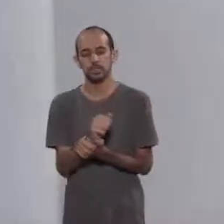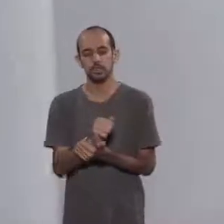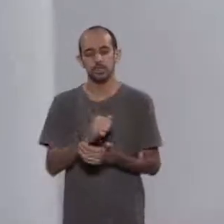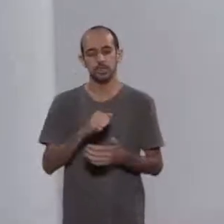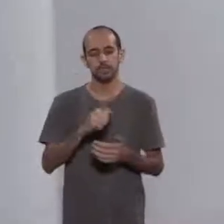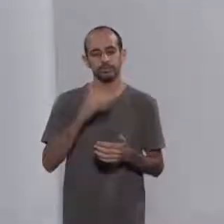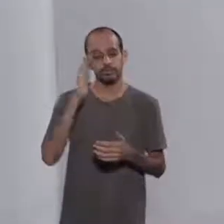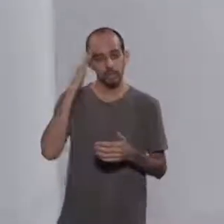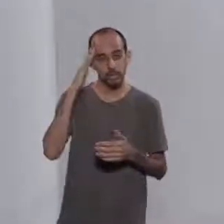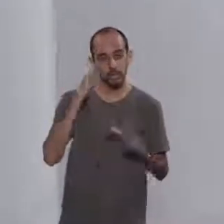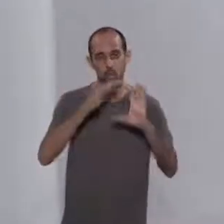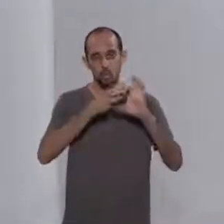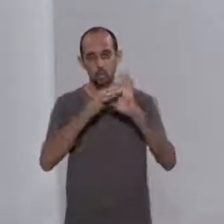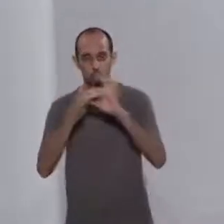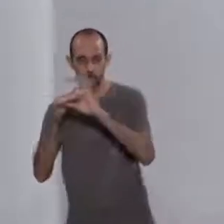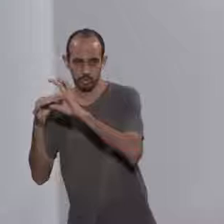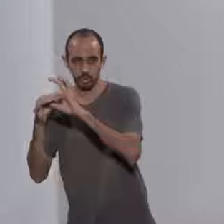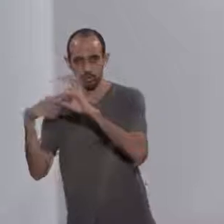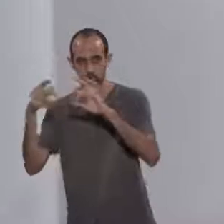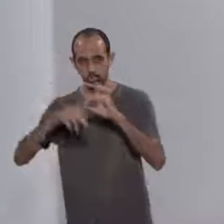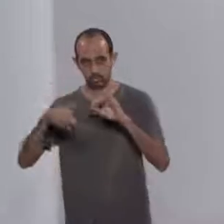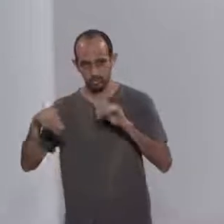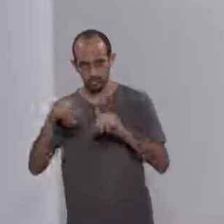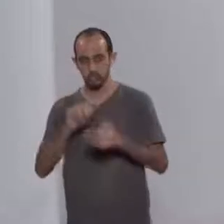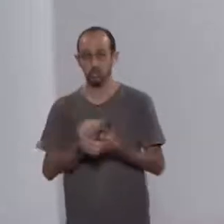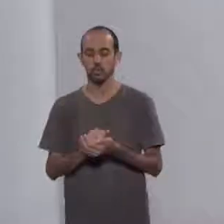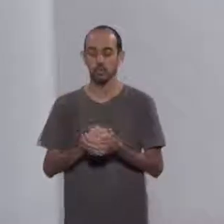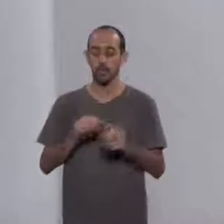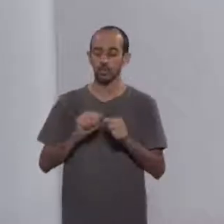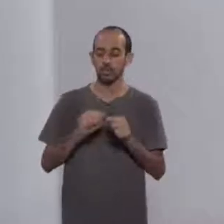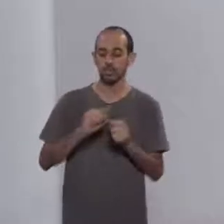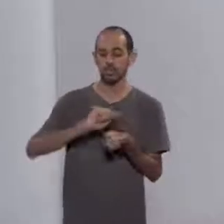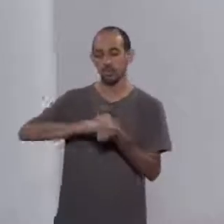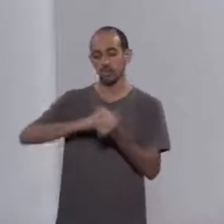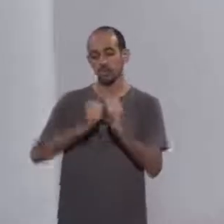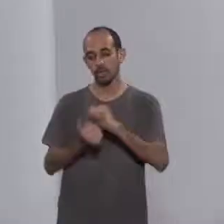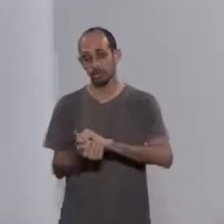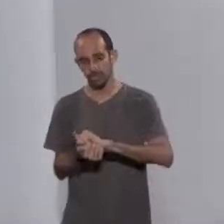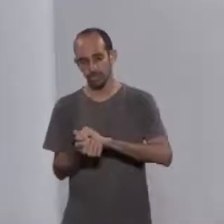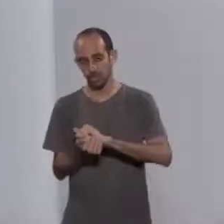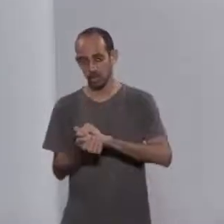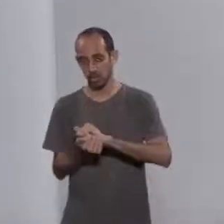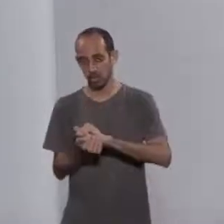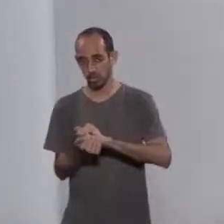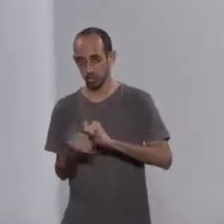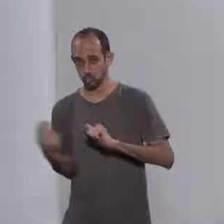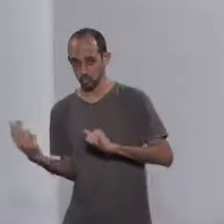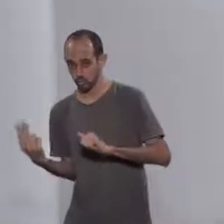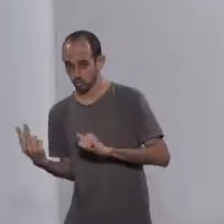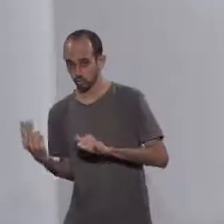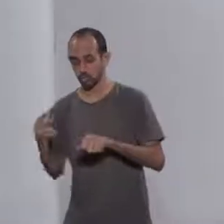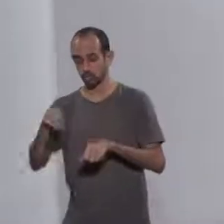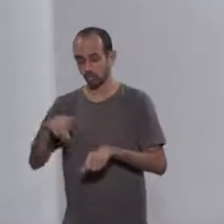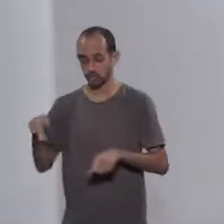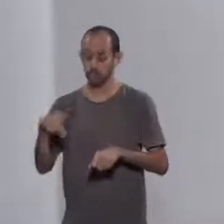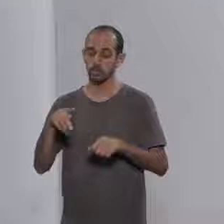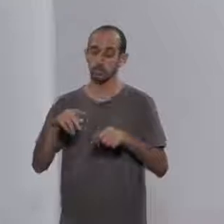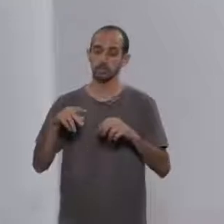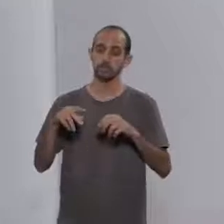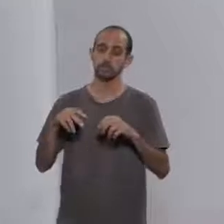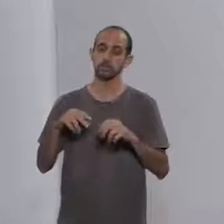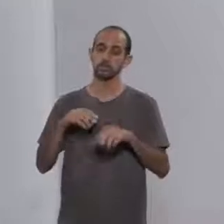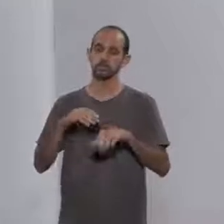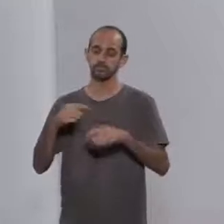contexto que o professor ali estava colocando. Qual foi as adaptações que, em conjunto, os dois professores sentaram e